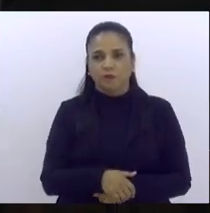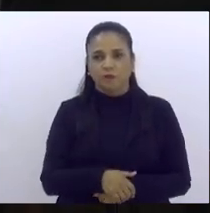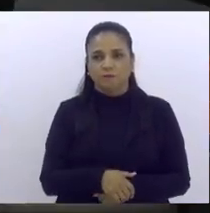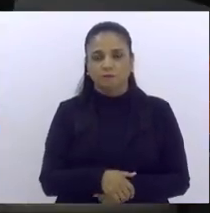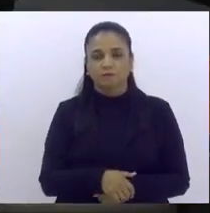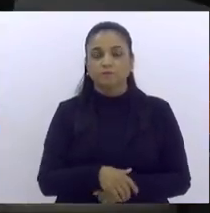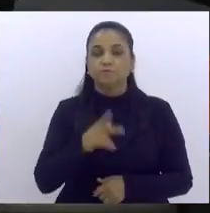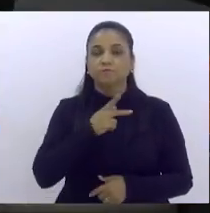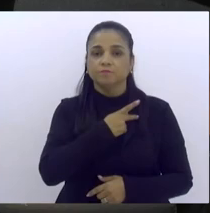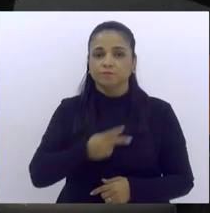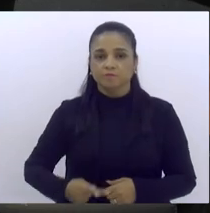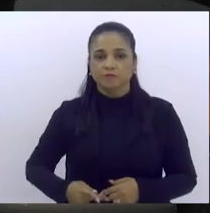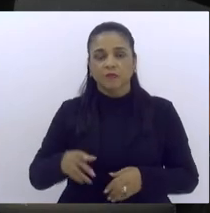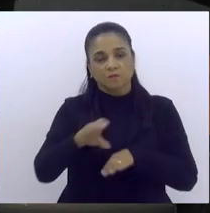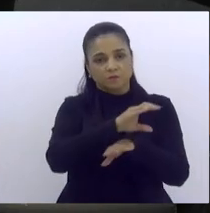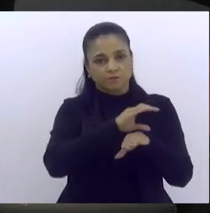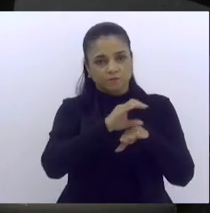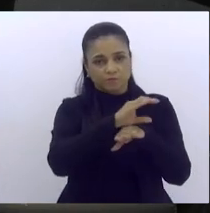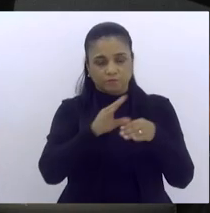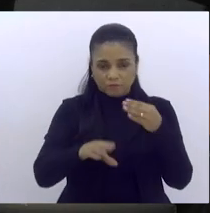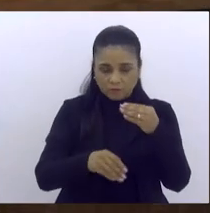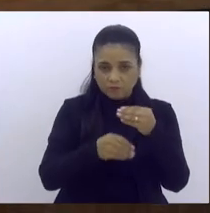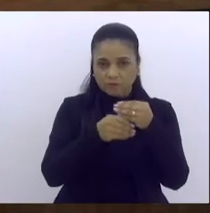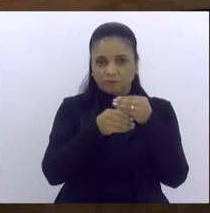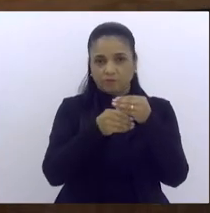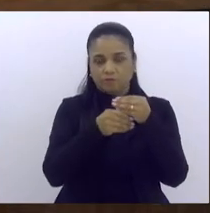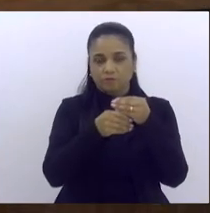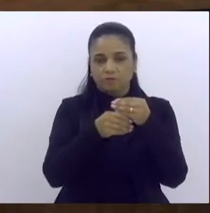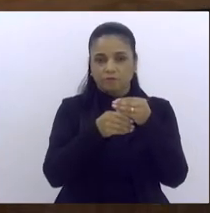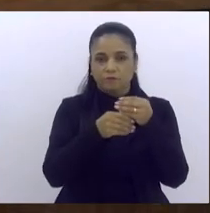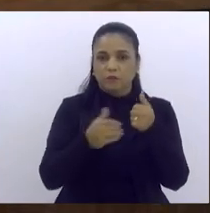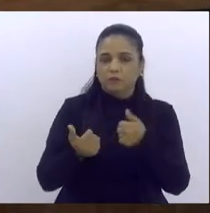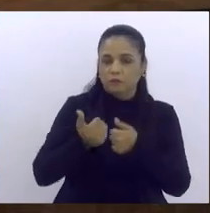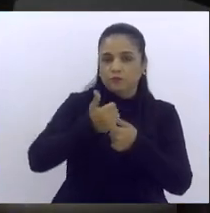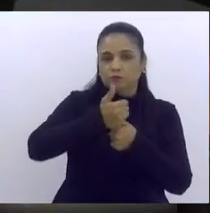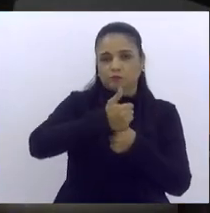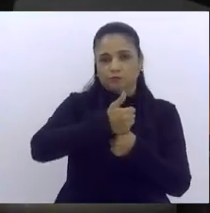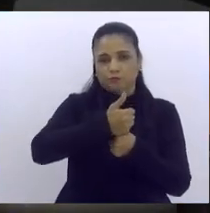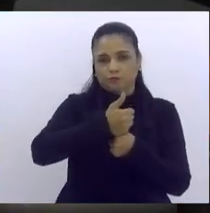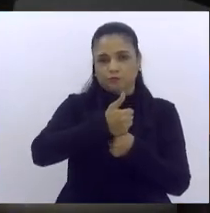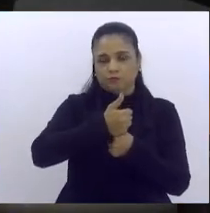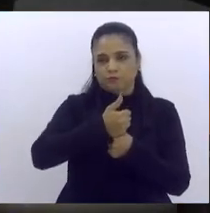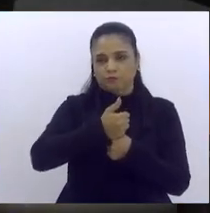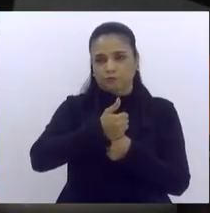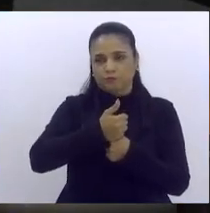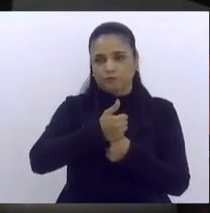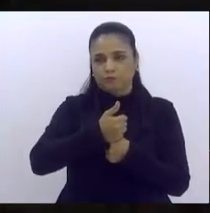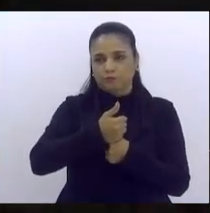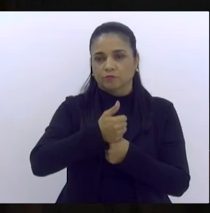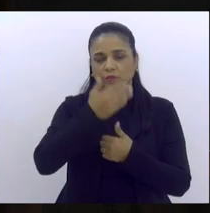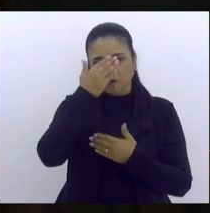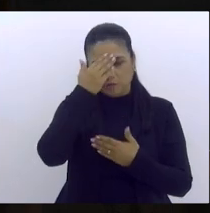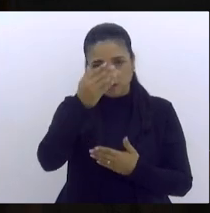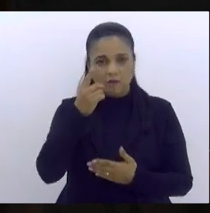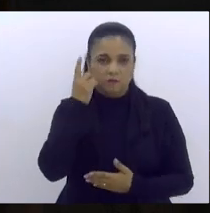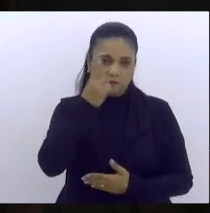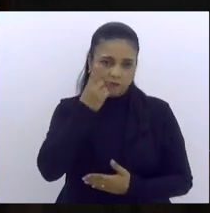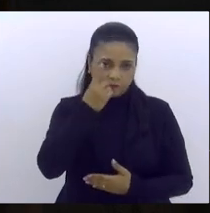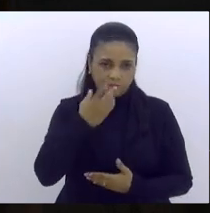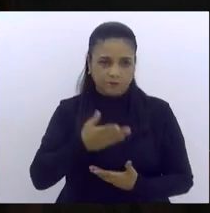Senhor presidente, parecer pela constitucionalidade com emendas, concluindo por substitutivo. Muito obrigado,